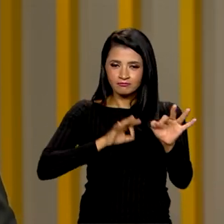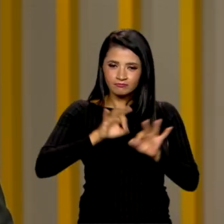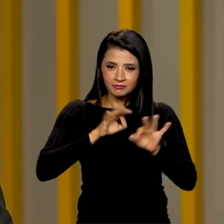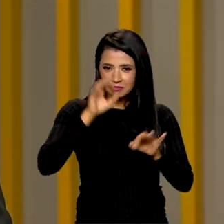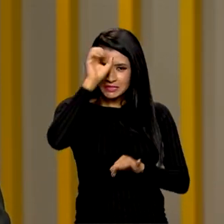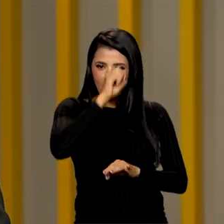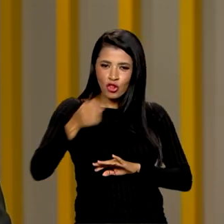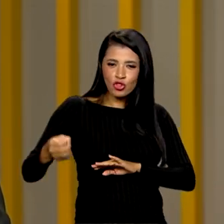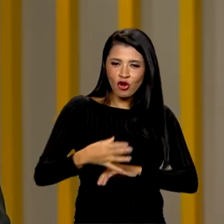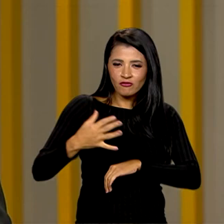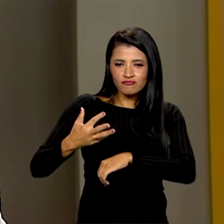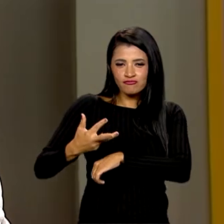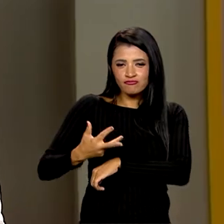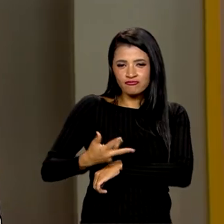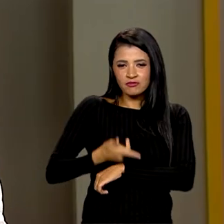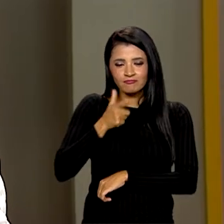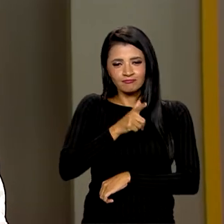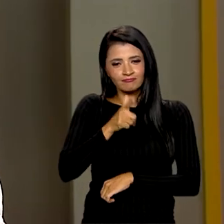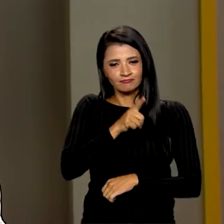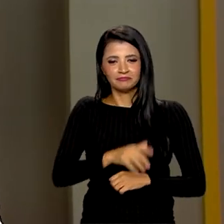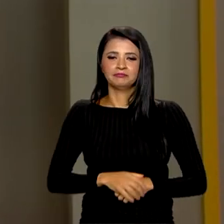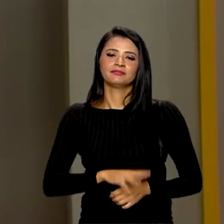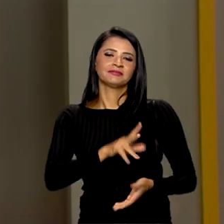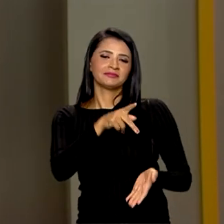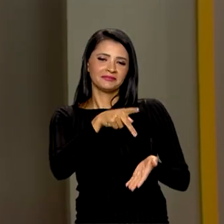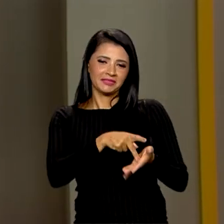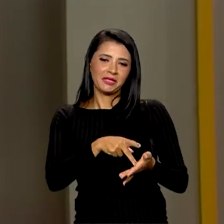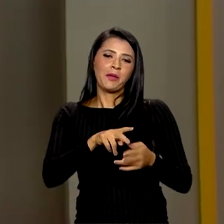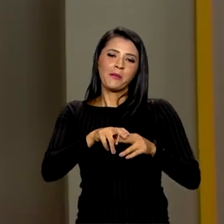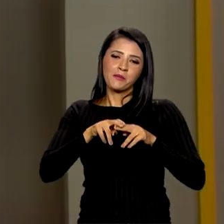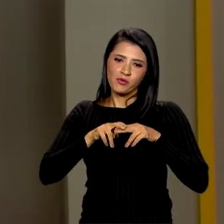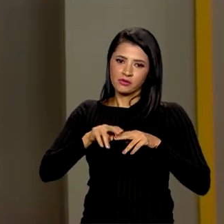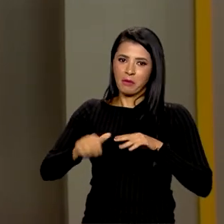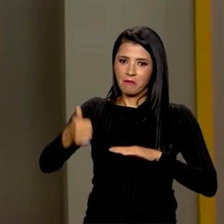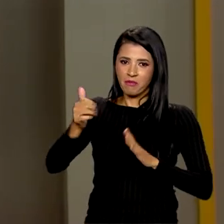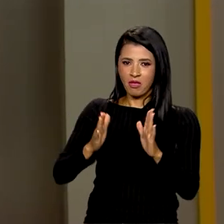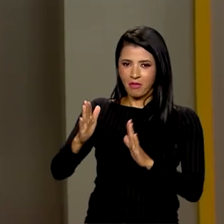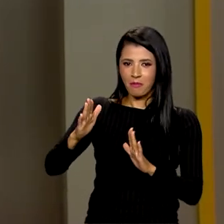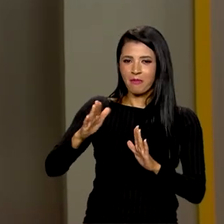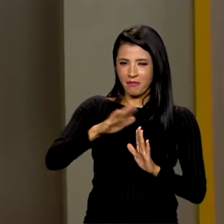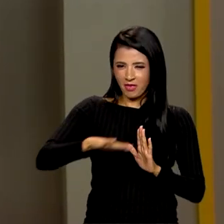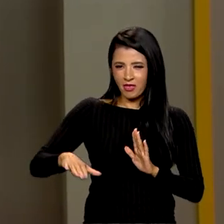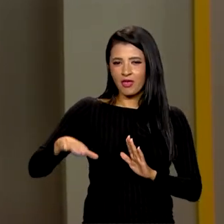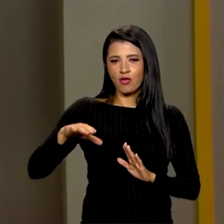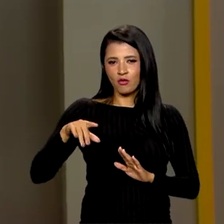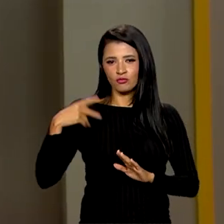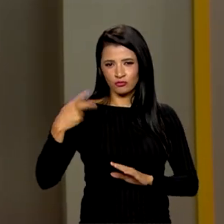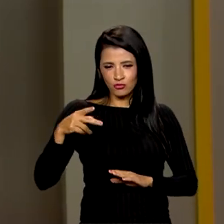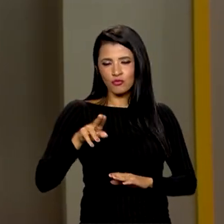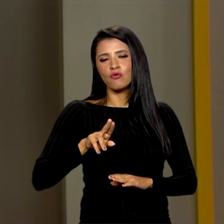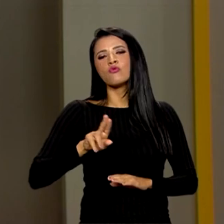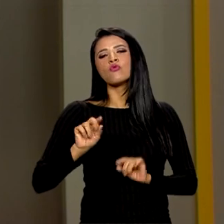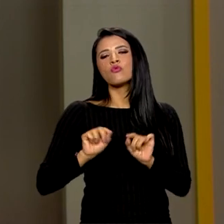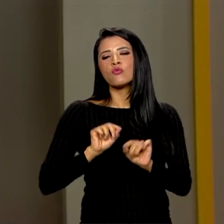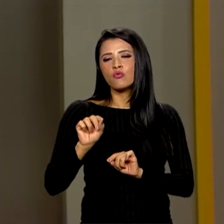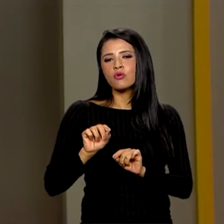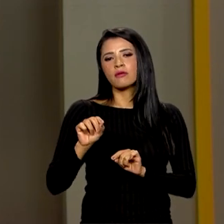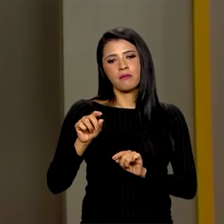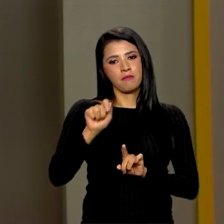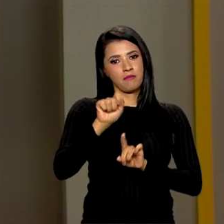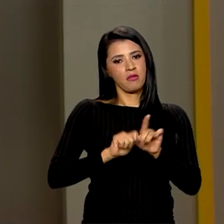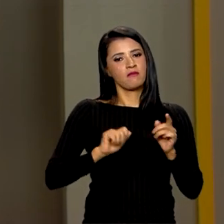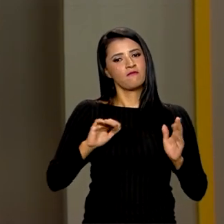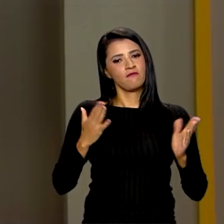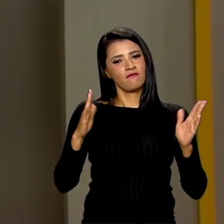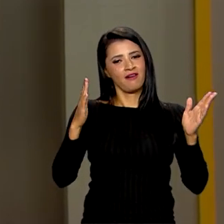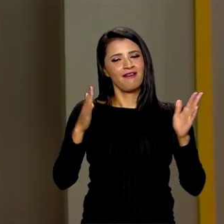de novas habilidades verdade por isso mesmo a primeira infância Como é chamada essa fase ganhou um mês de valorização